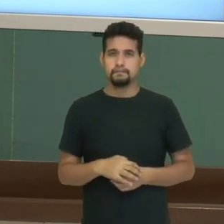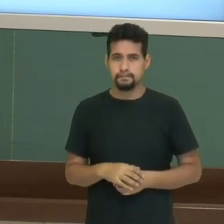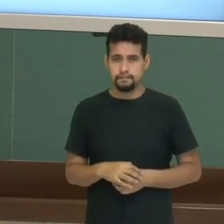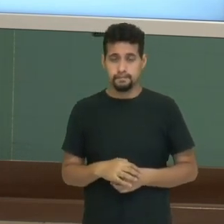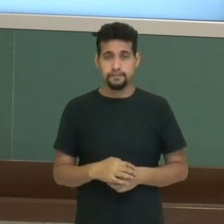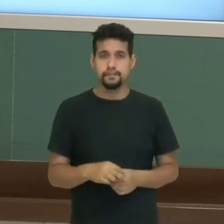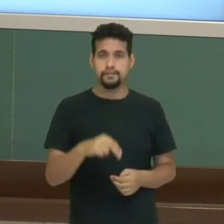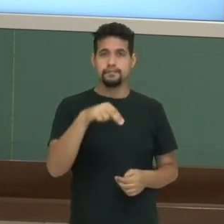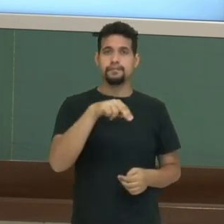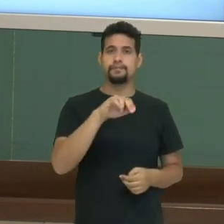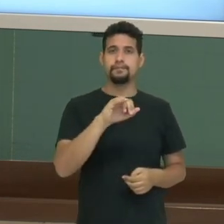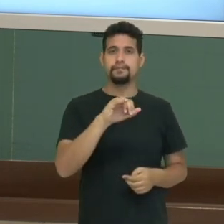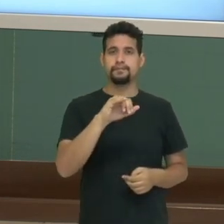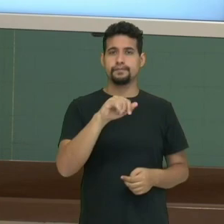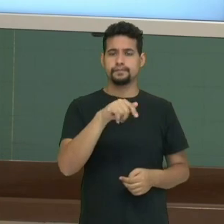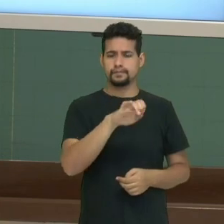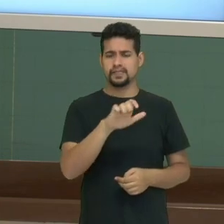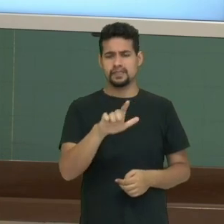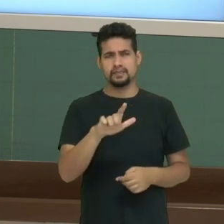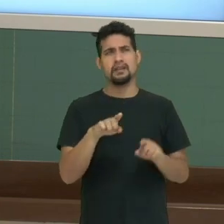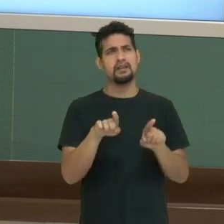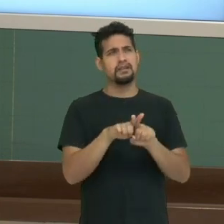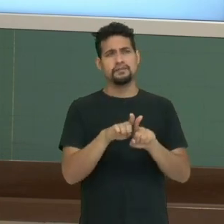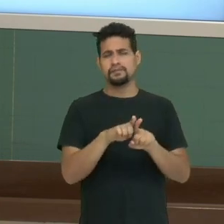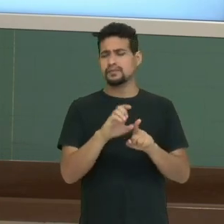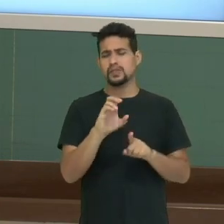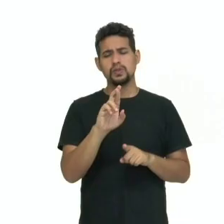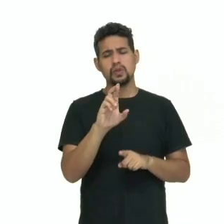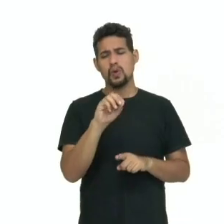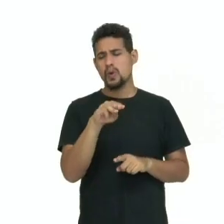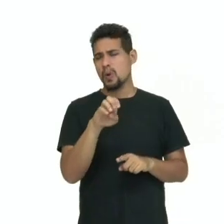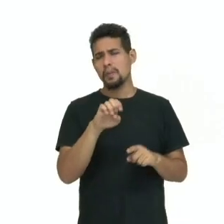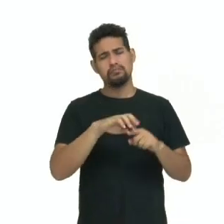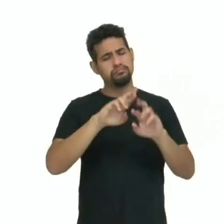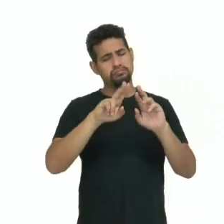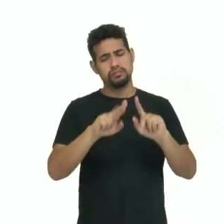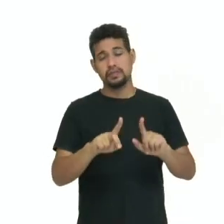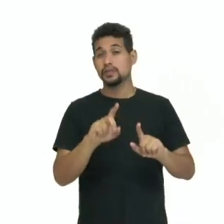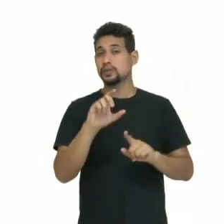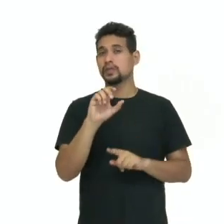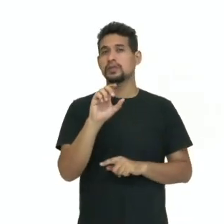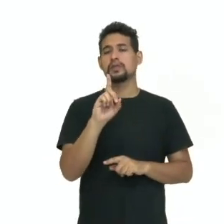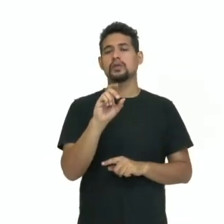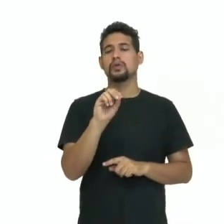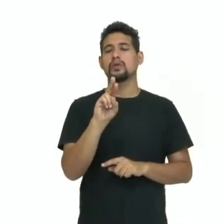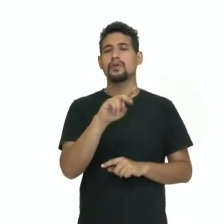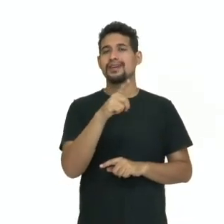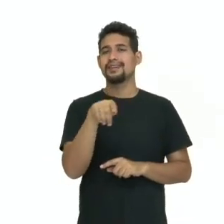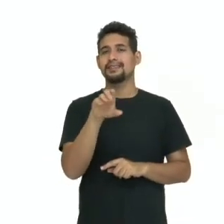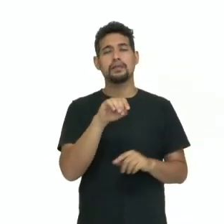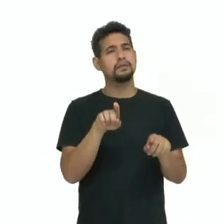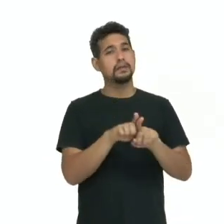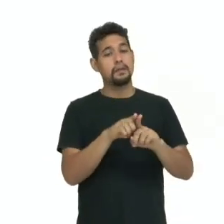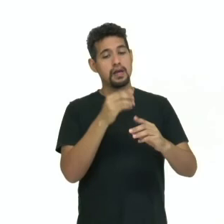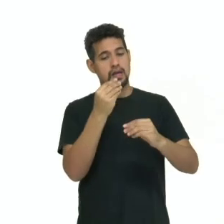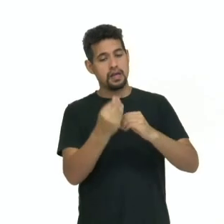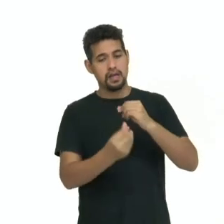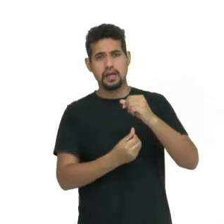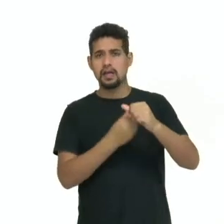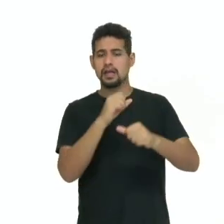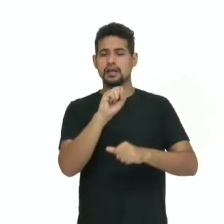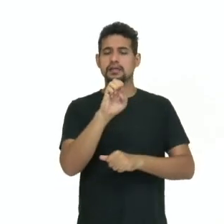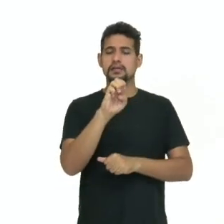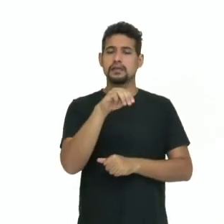Níquel para fazer a niquelação, cromo para a cromeação, ouro para a douração. Entretanto, no ramo das semijoias e